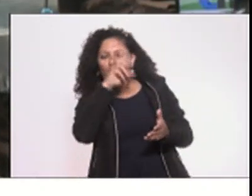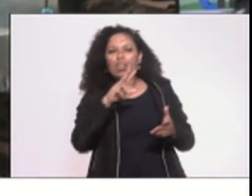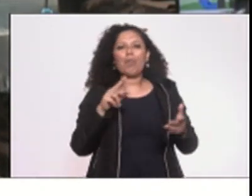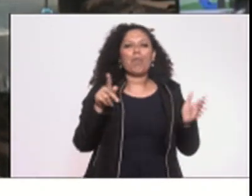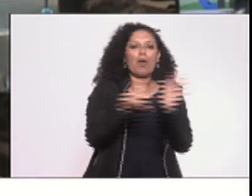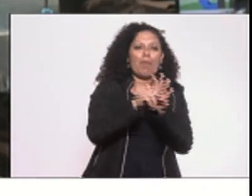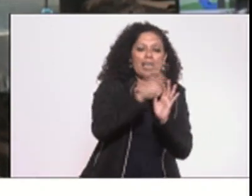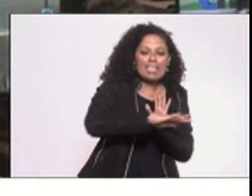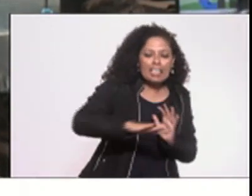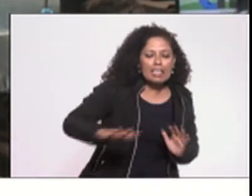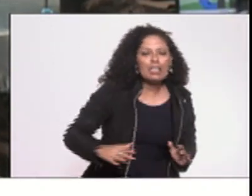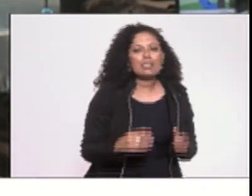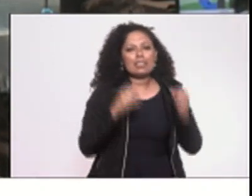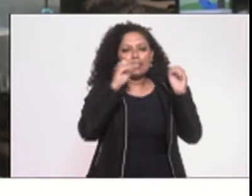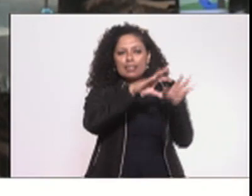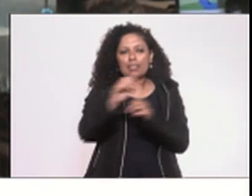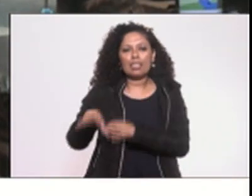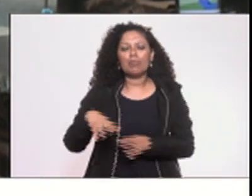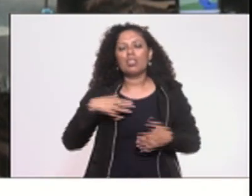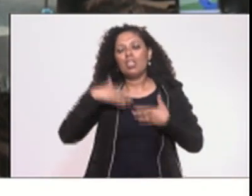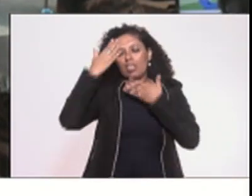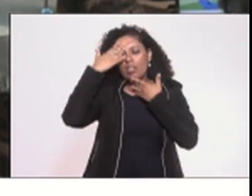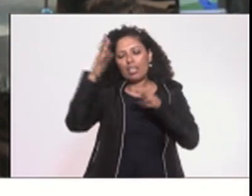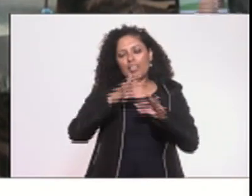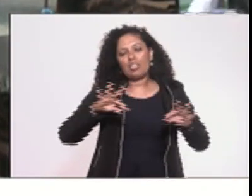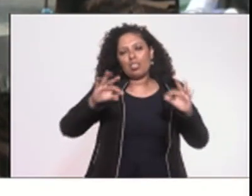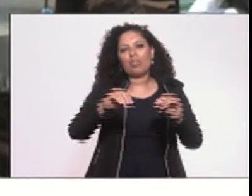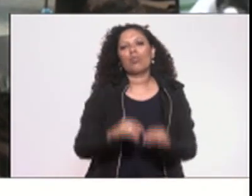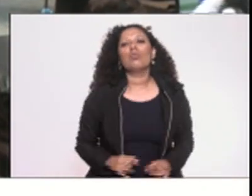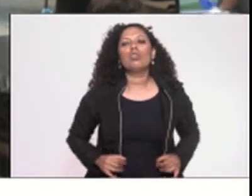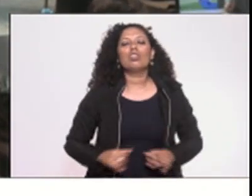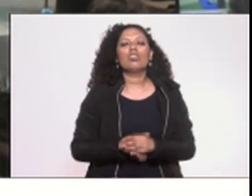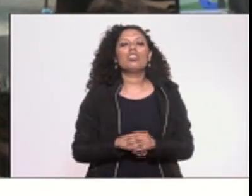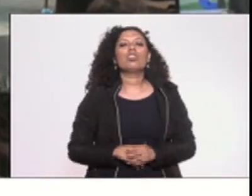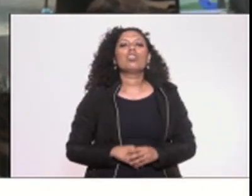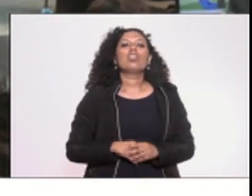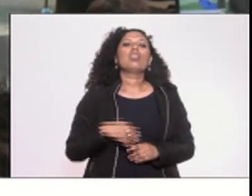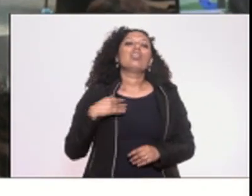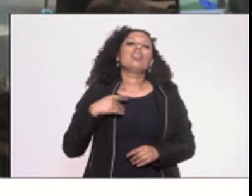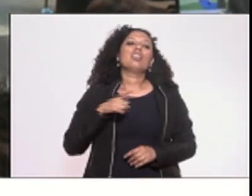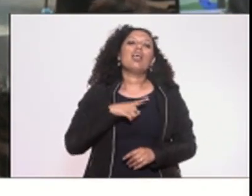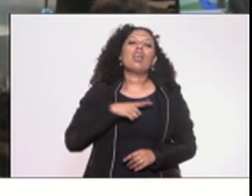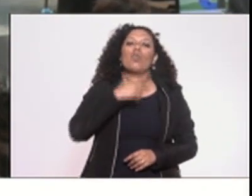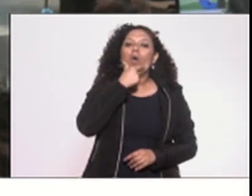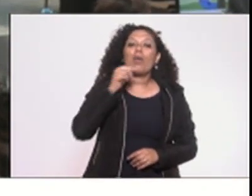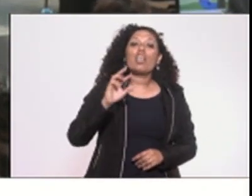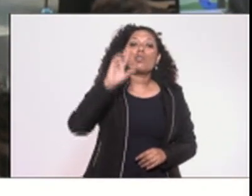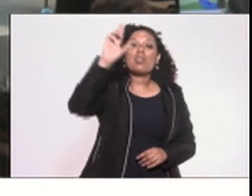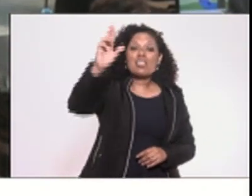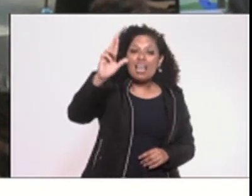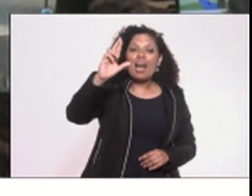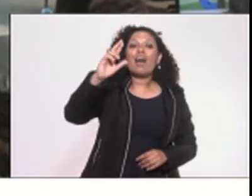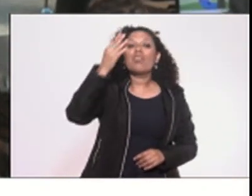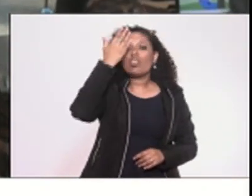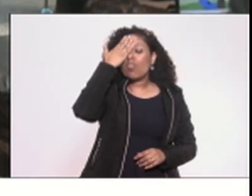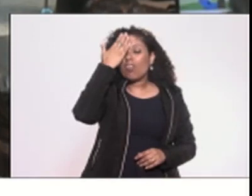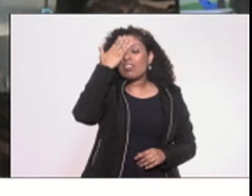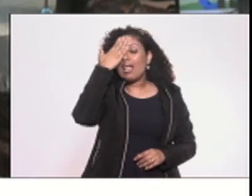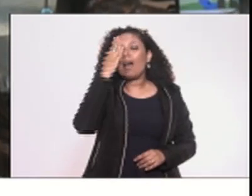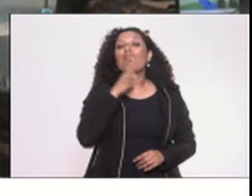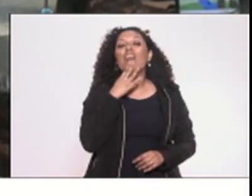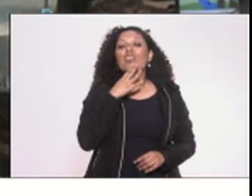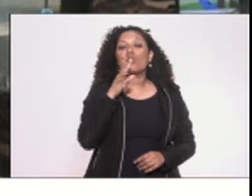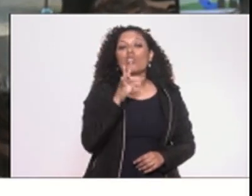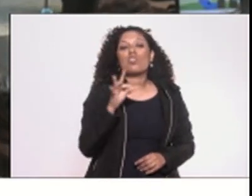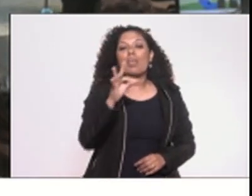aí eu agradeço, muito obrigado. Aqui eu deixo o contato do nosso engenheiro agrônomo. É só entrar em contato conosco que